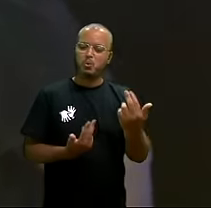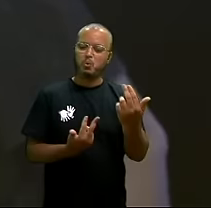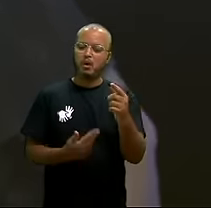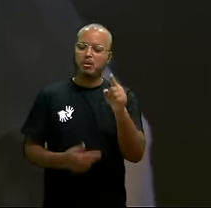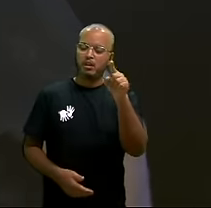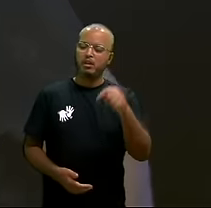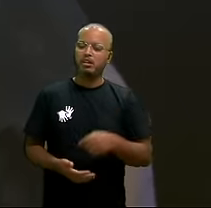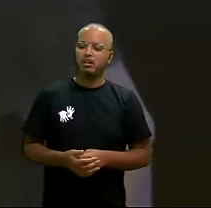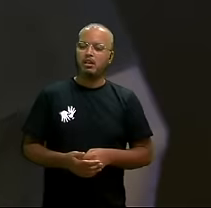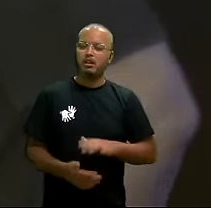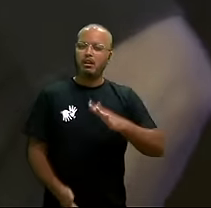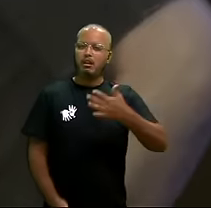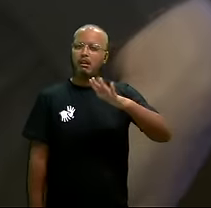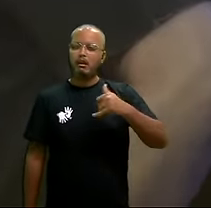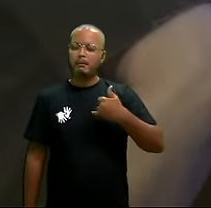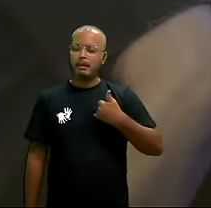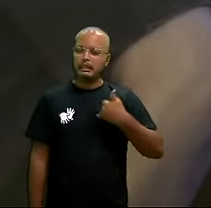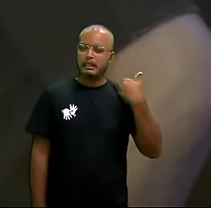anos.